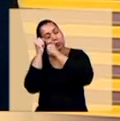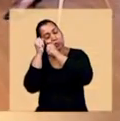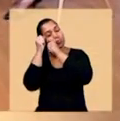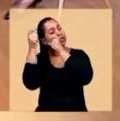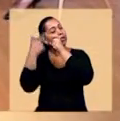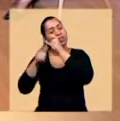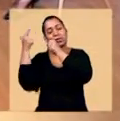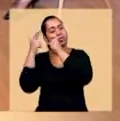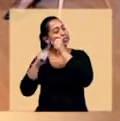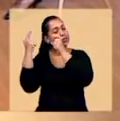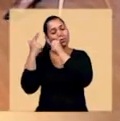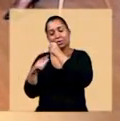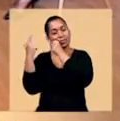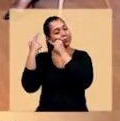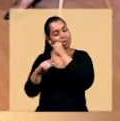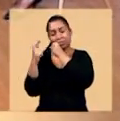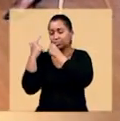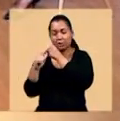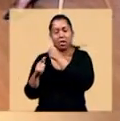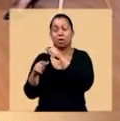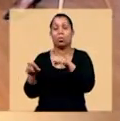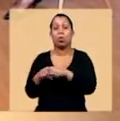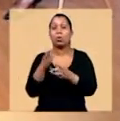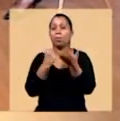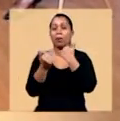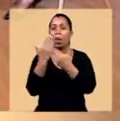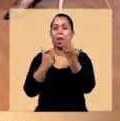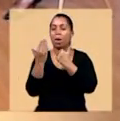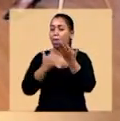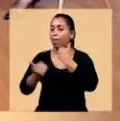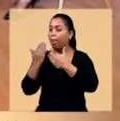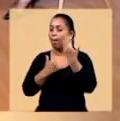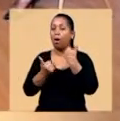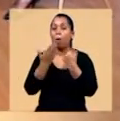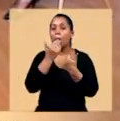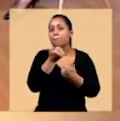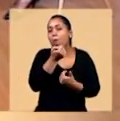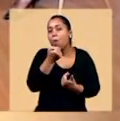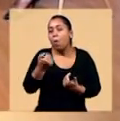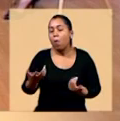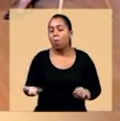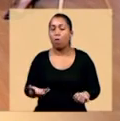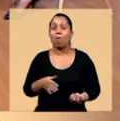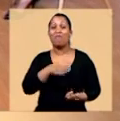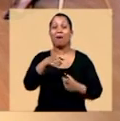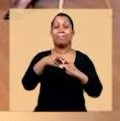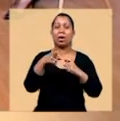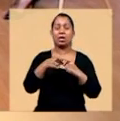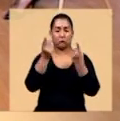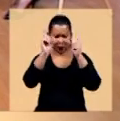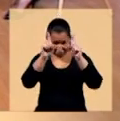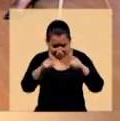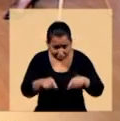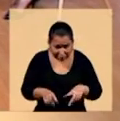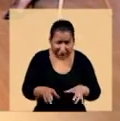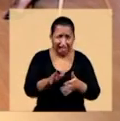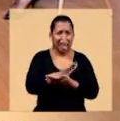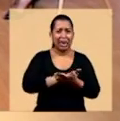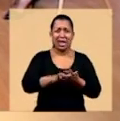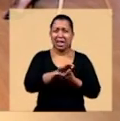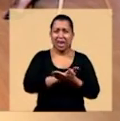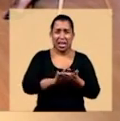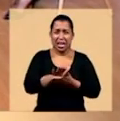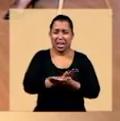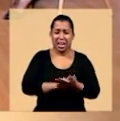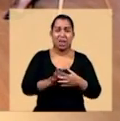sono para dormir. Não dorme, ou dorme demais, ou come de menos. É assim, você vai ao médico, o médico te revira e você não tem